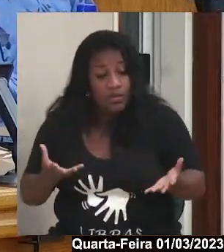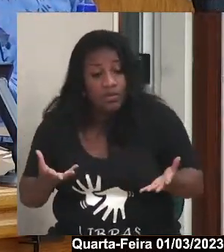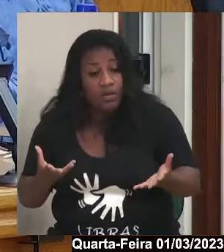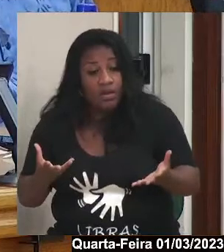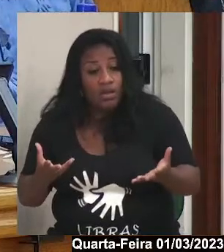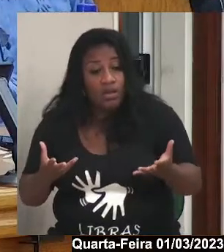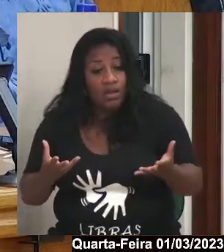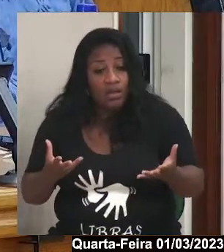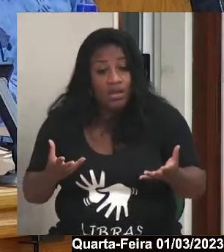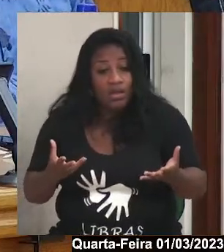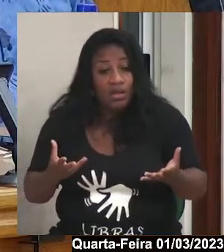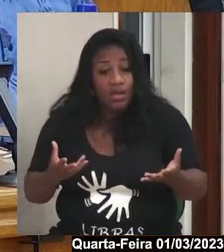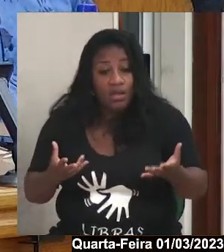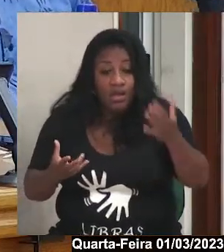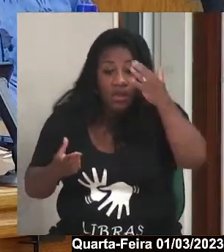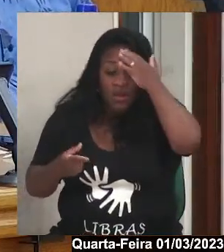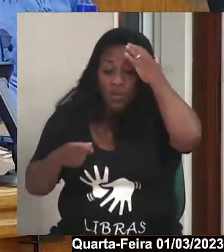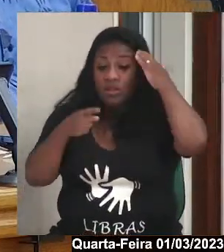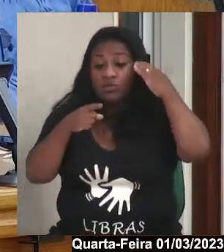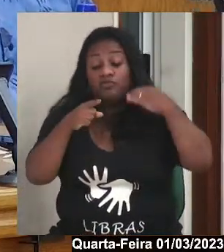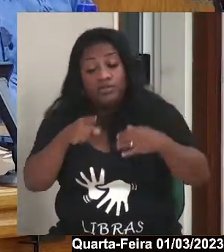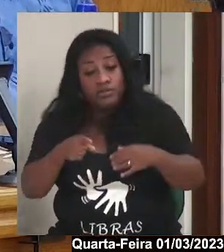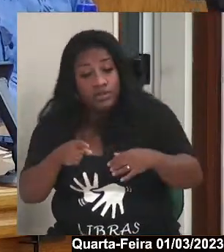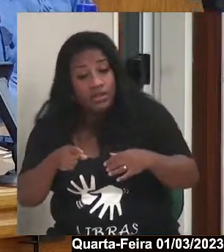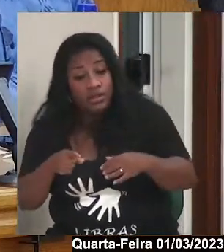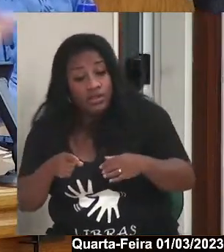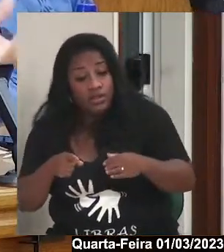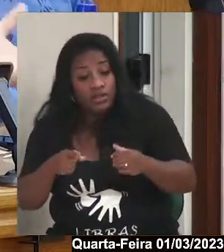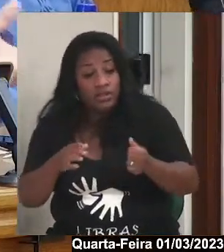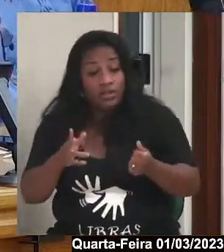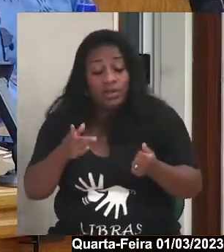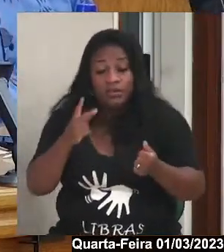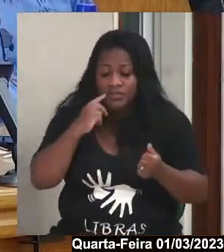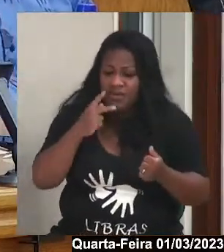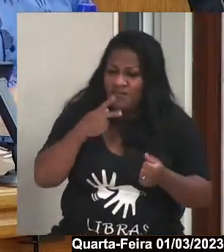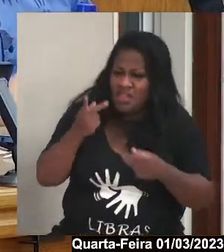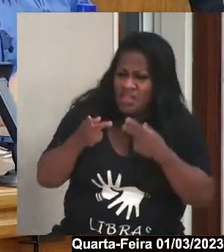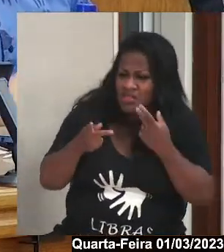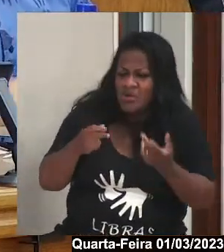uma empresa dessa, você não pode mexer com ela. Não é assim? Porque